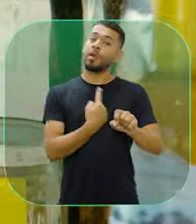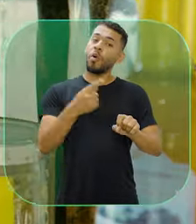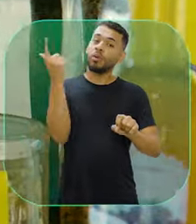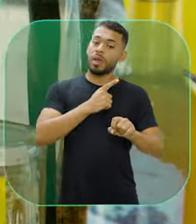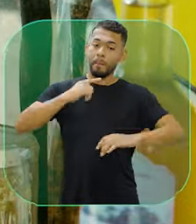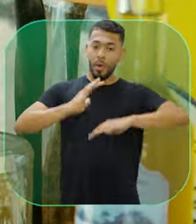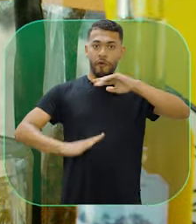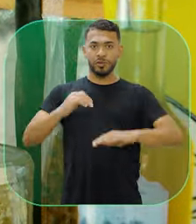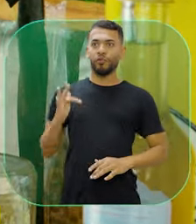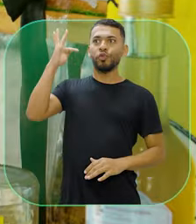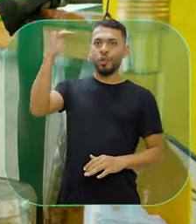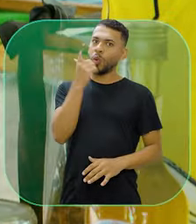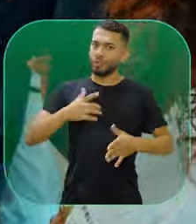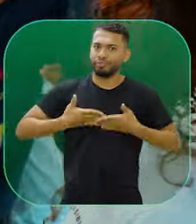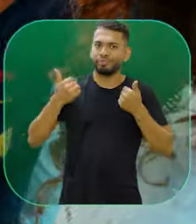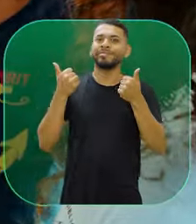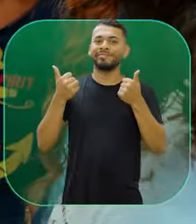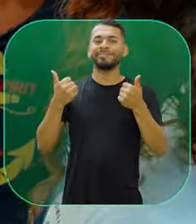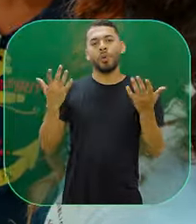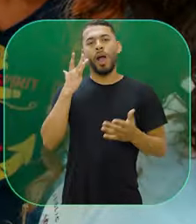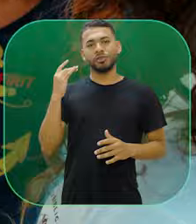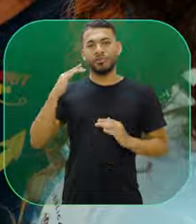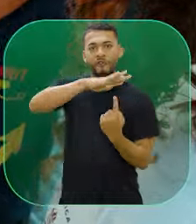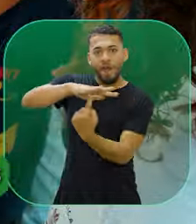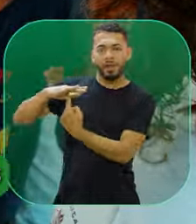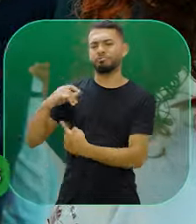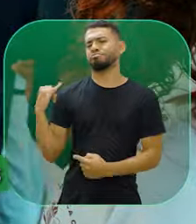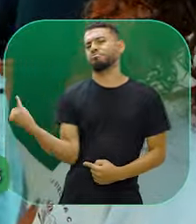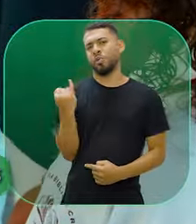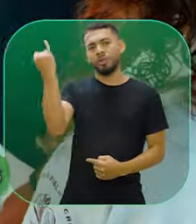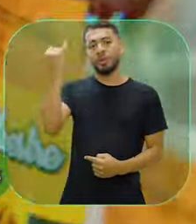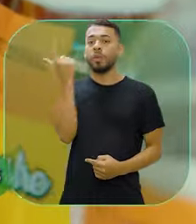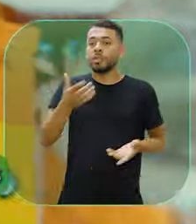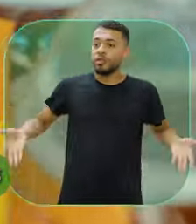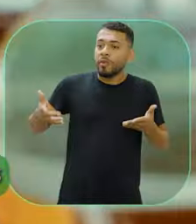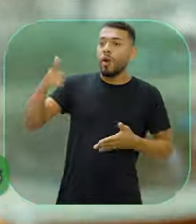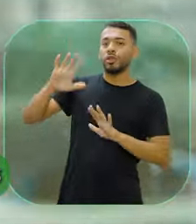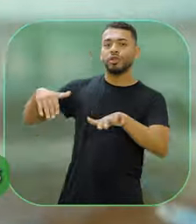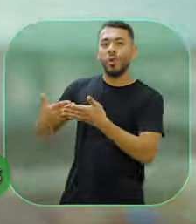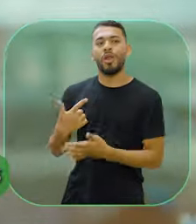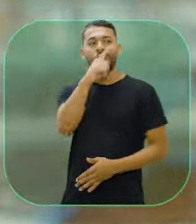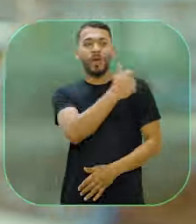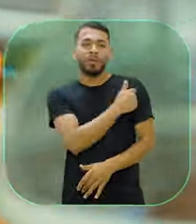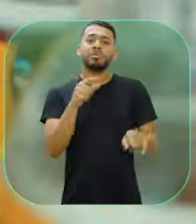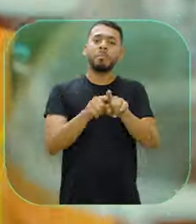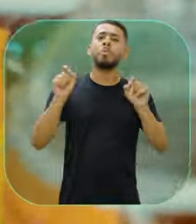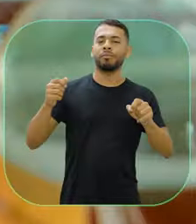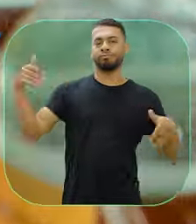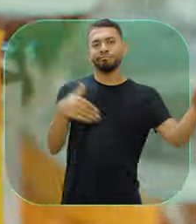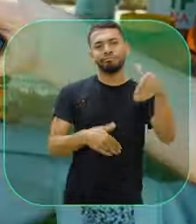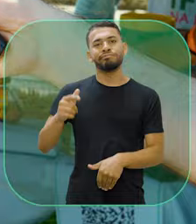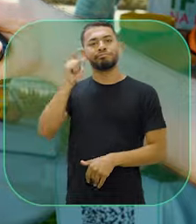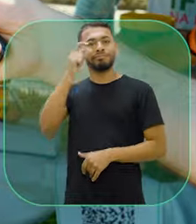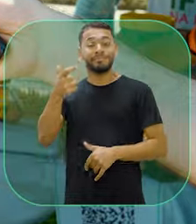para que a gente torne isso a nossa profissão no futuro. Então, eu acho muito importante essa feira para que também incentive outros alunos de outras escolas a